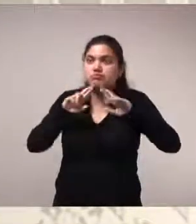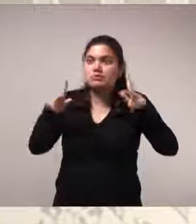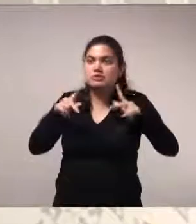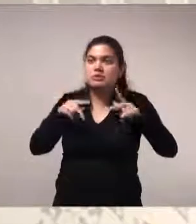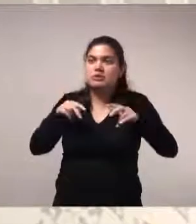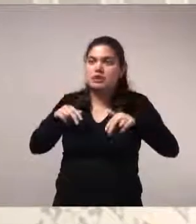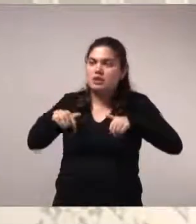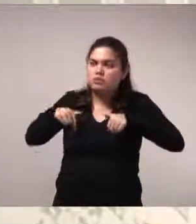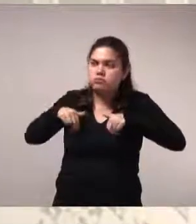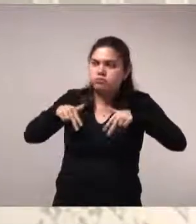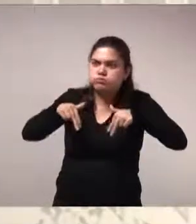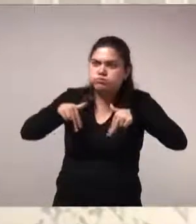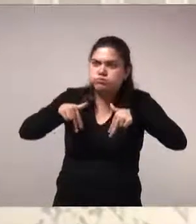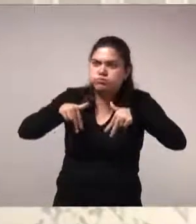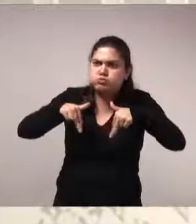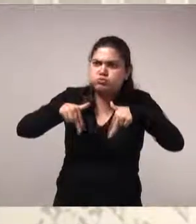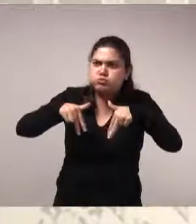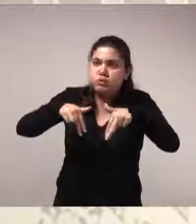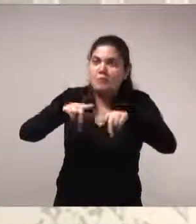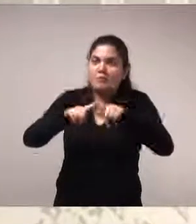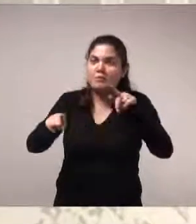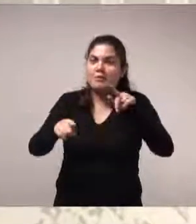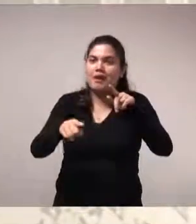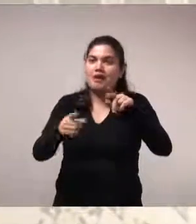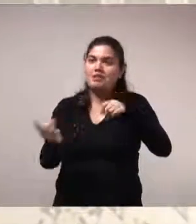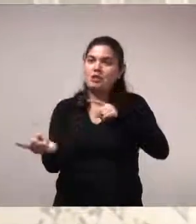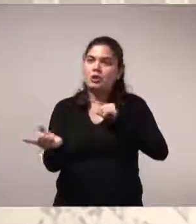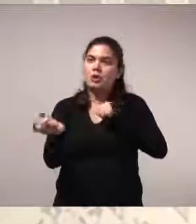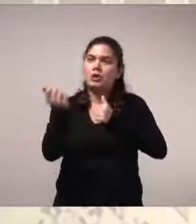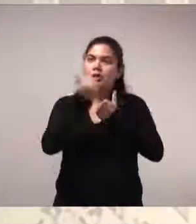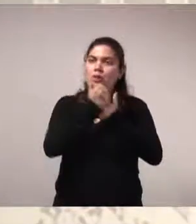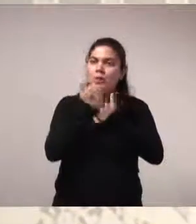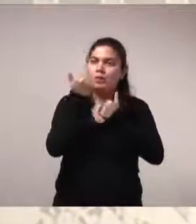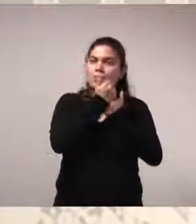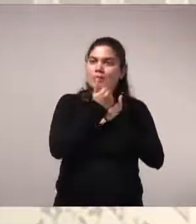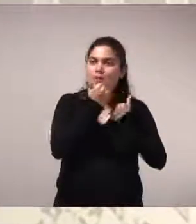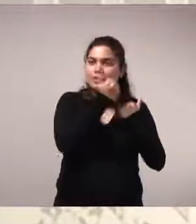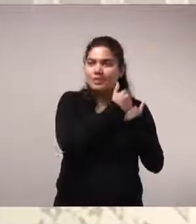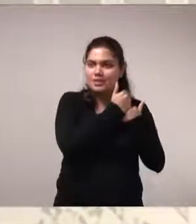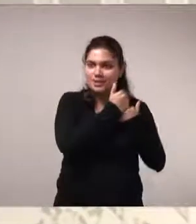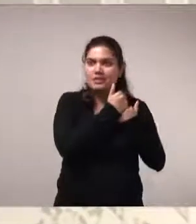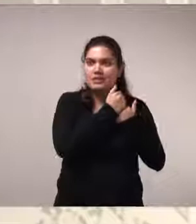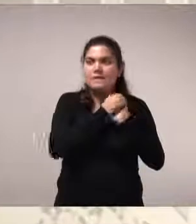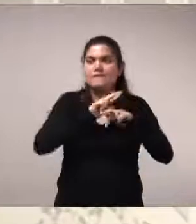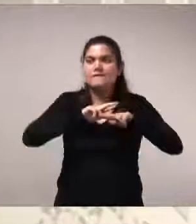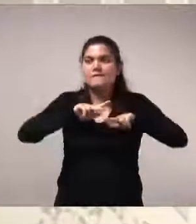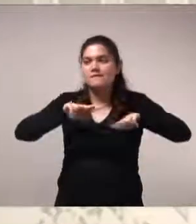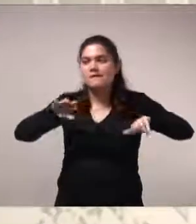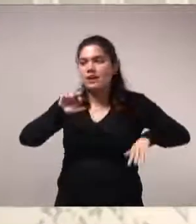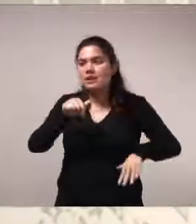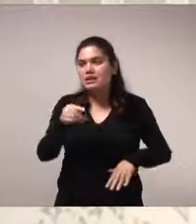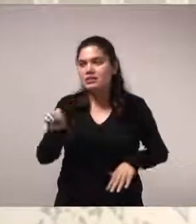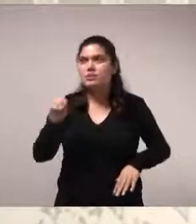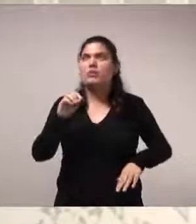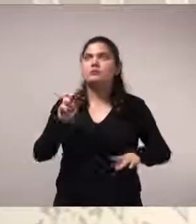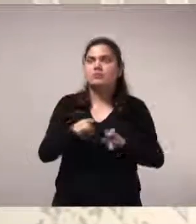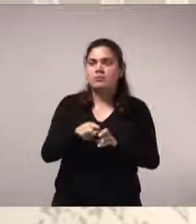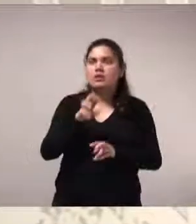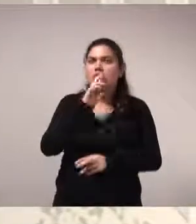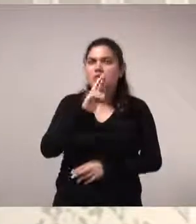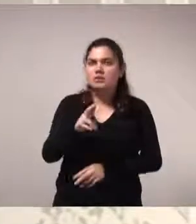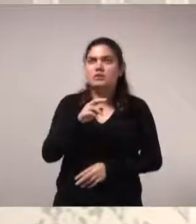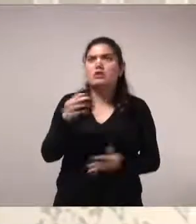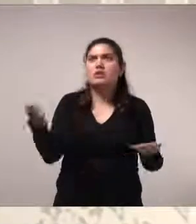disputada em equipe e com revezamento. Então, várias ações aqui que eu mostrei, os resultados que